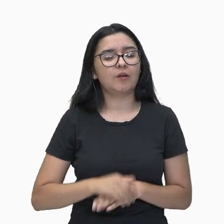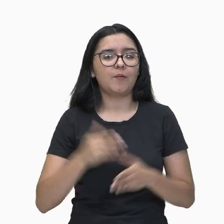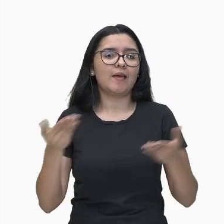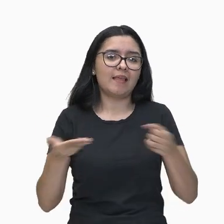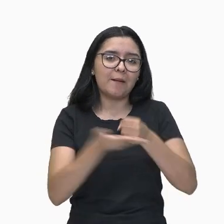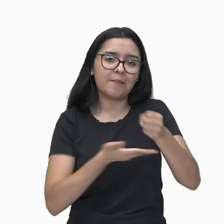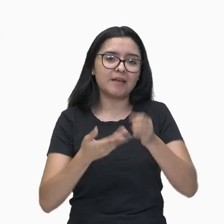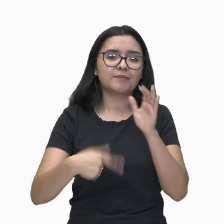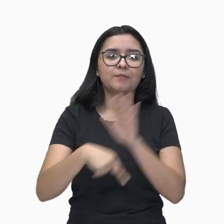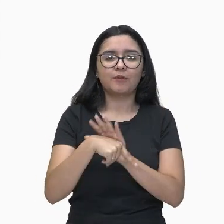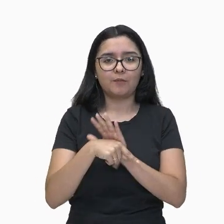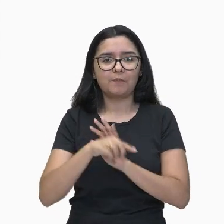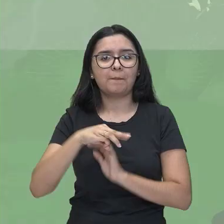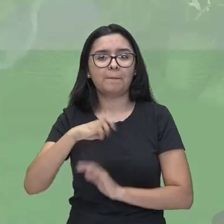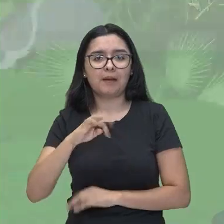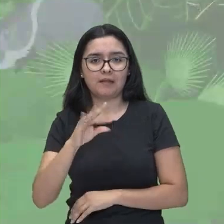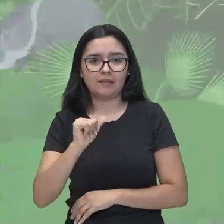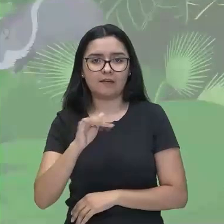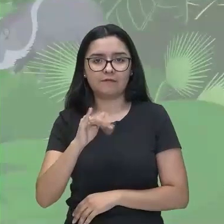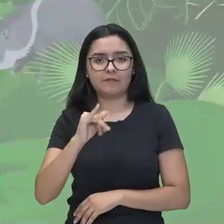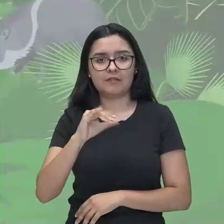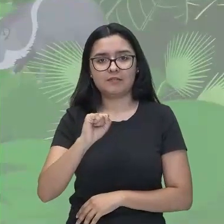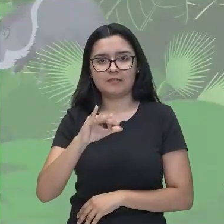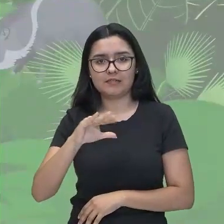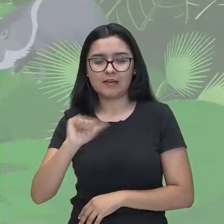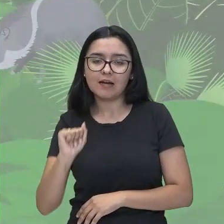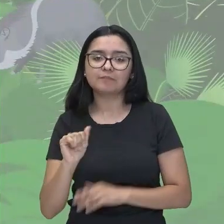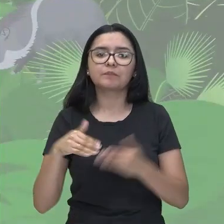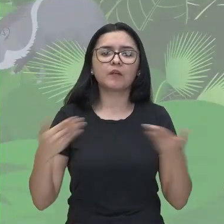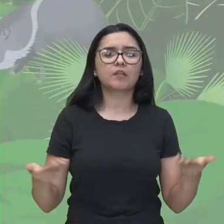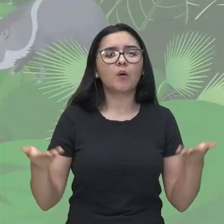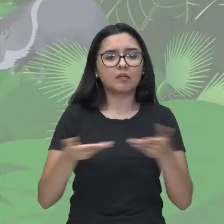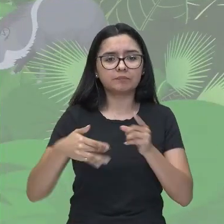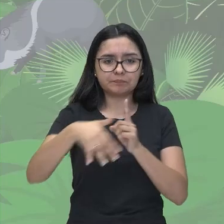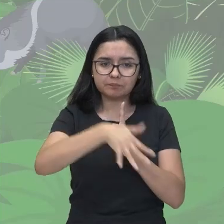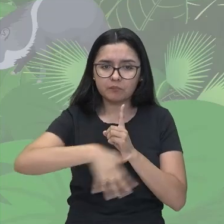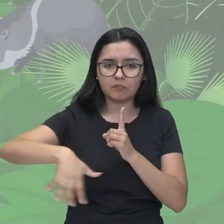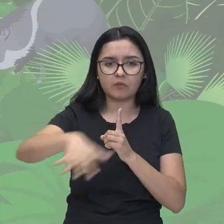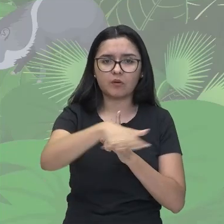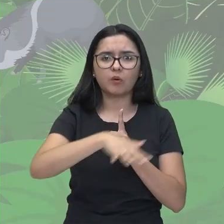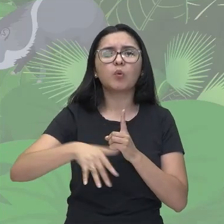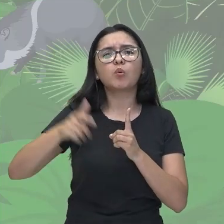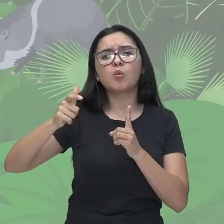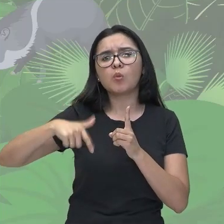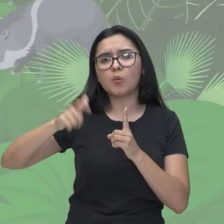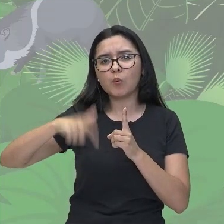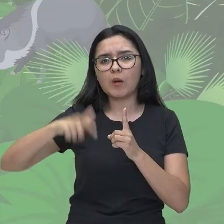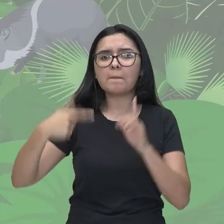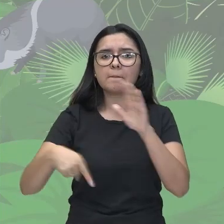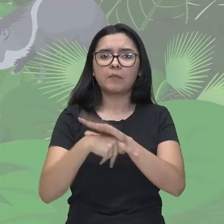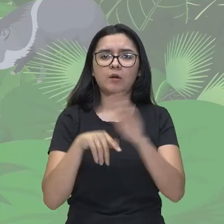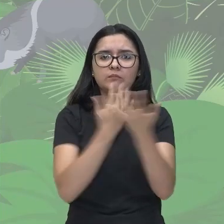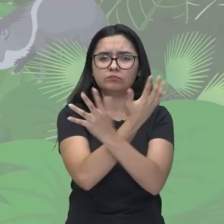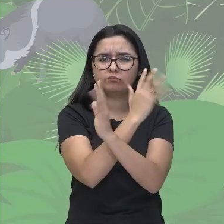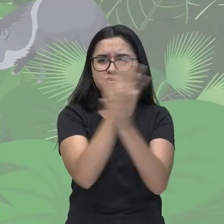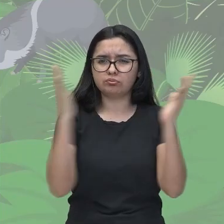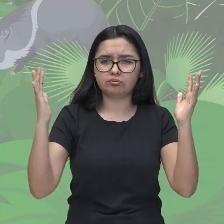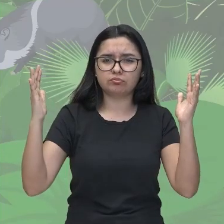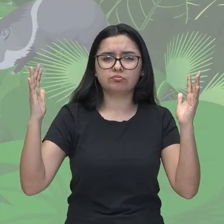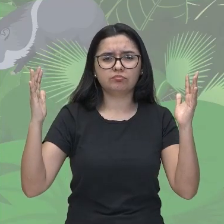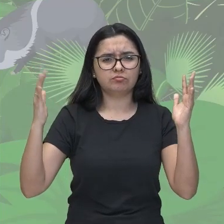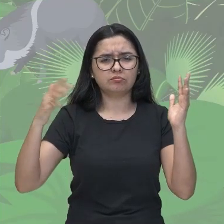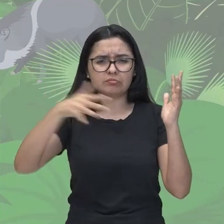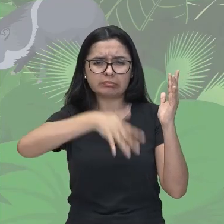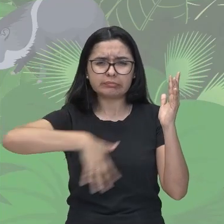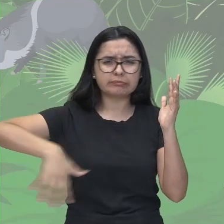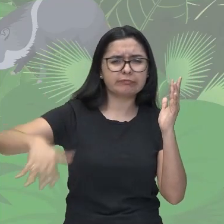olha só, nós estamos aqui dentro de um espaço, de um ambiente, né, da natureza, rodeado